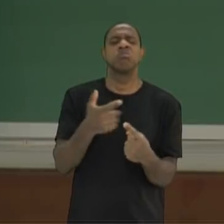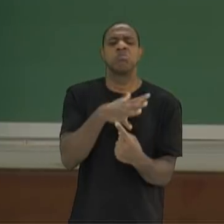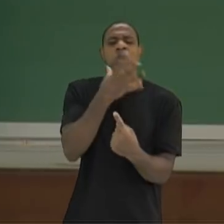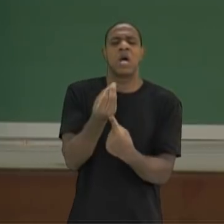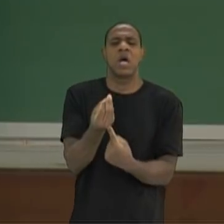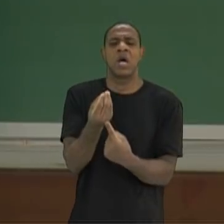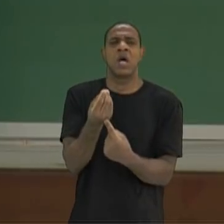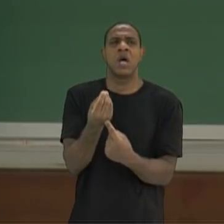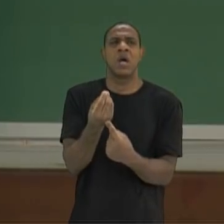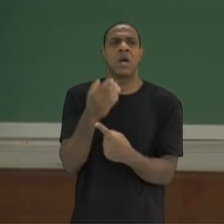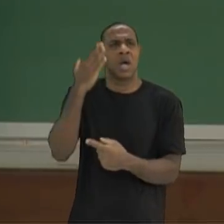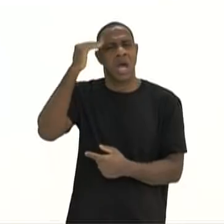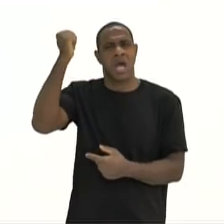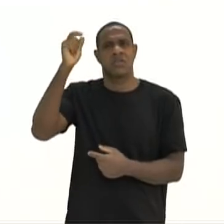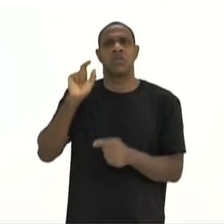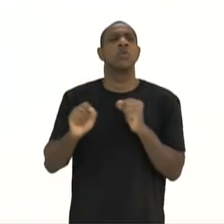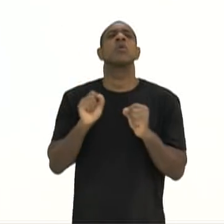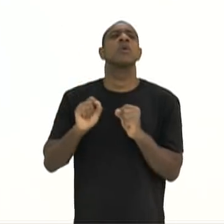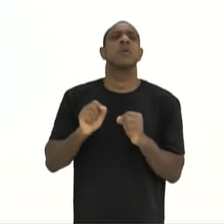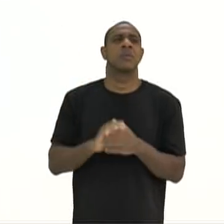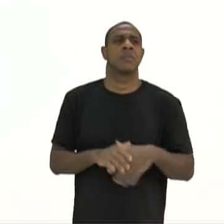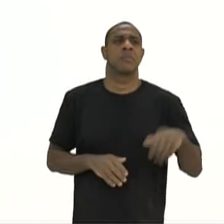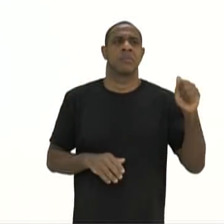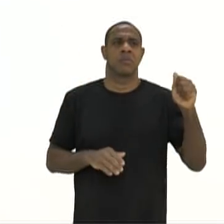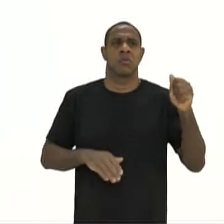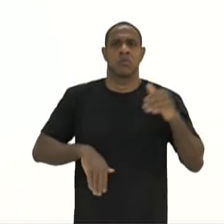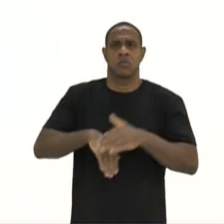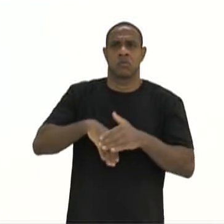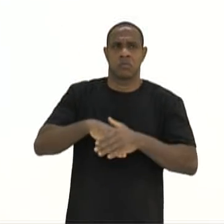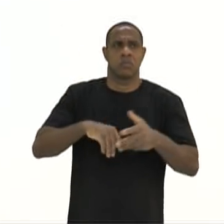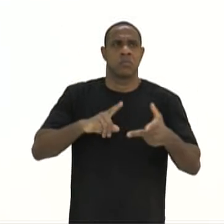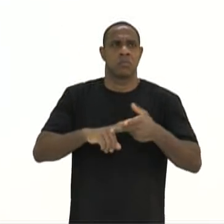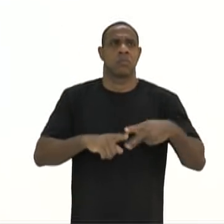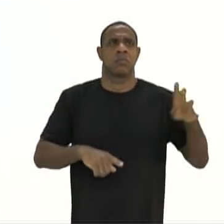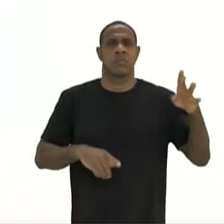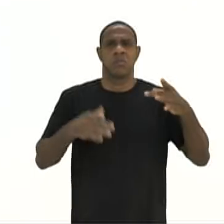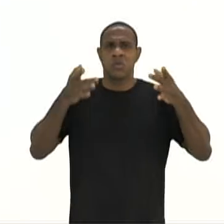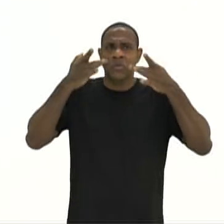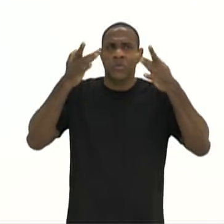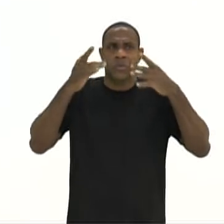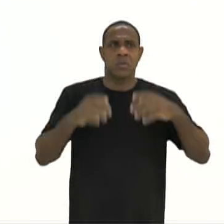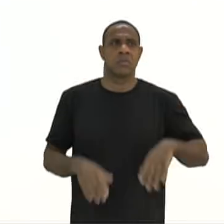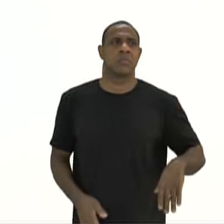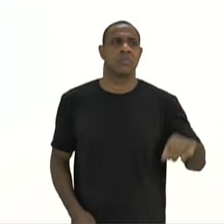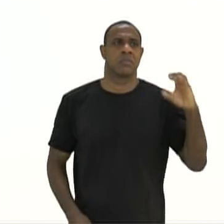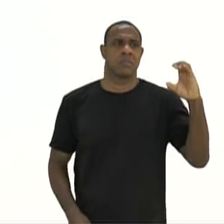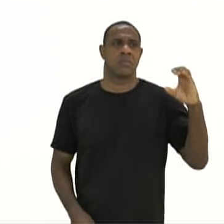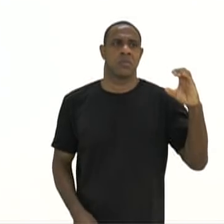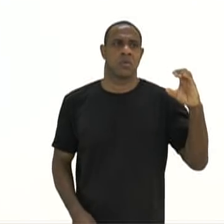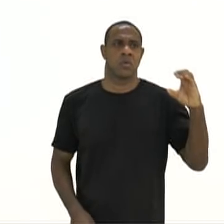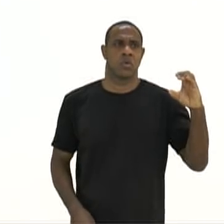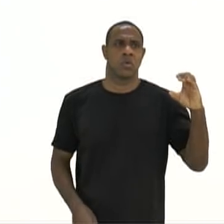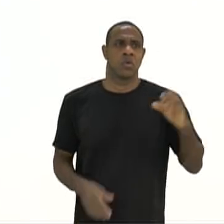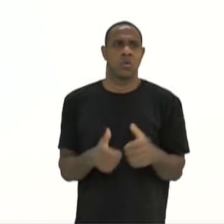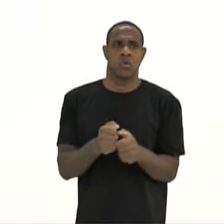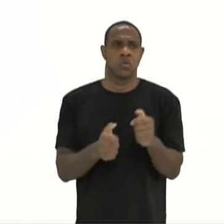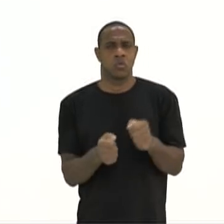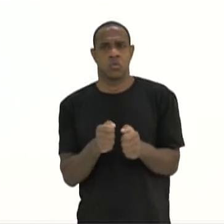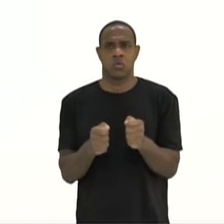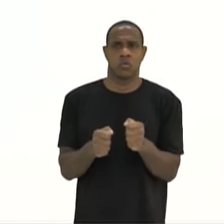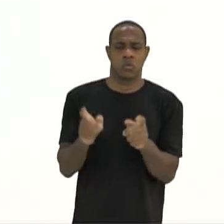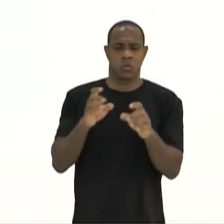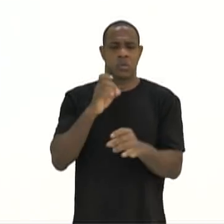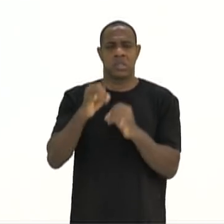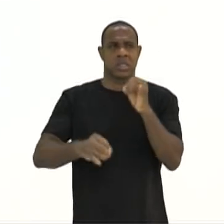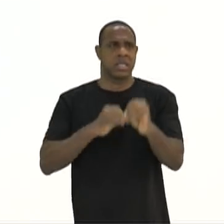Letra A, um jogo de futebol. Letra B, um teatro. Ou letra C, um jogo digital? E a número